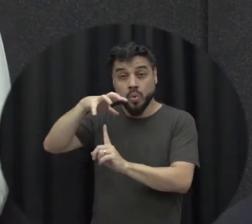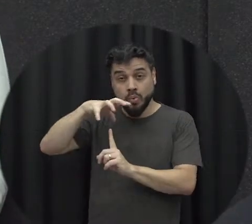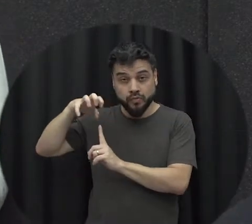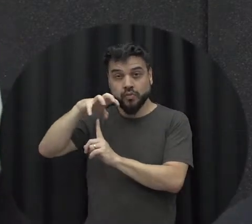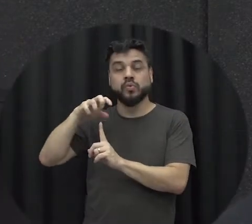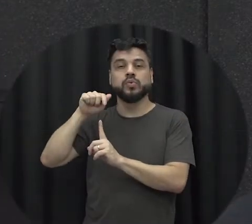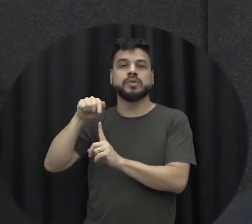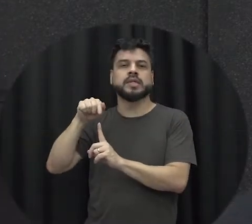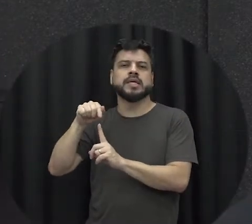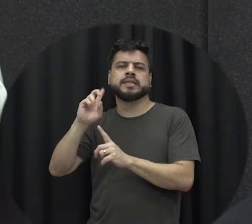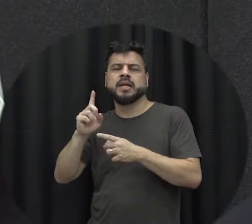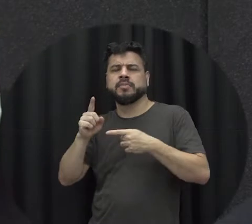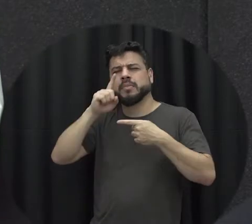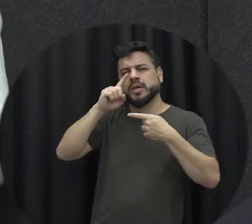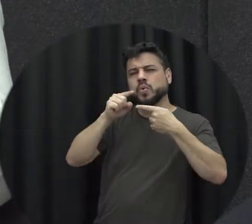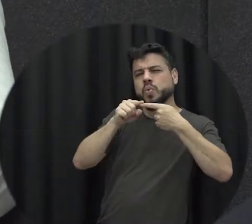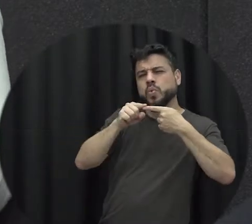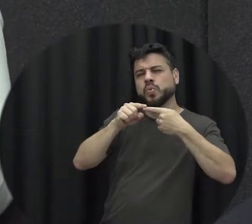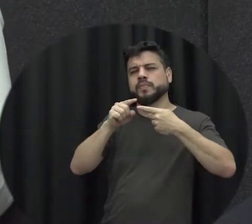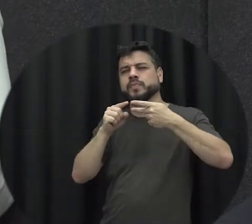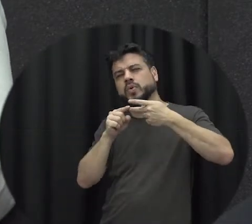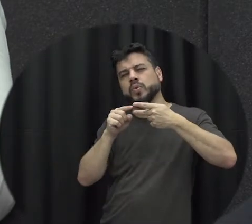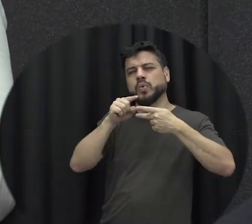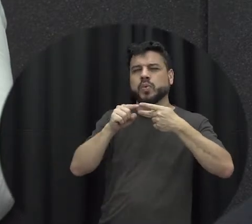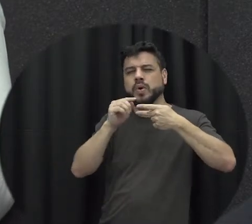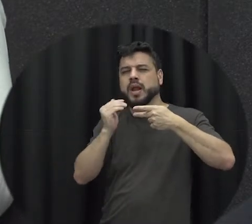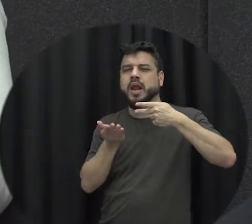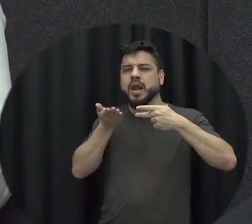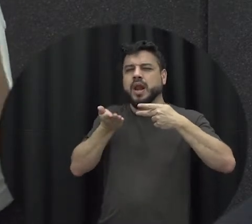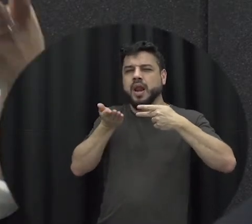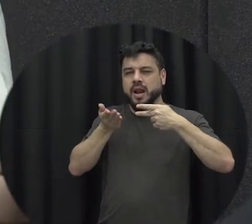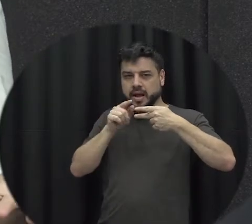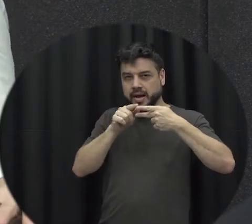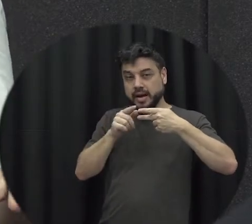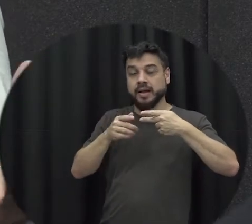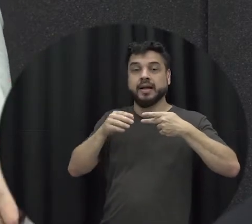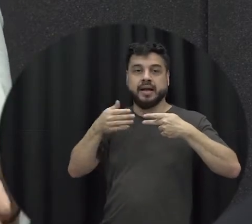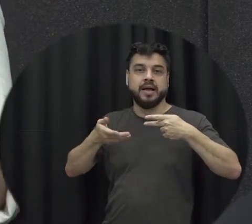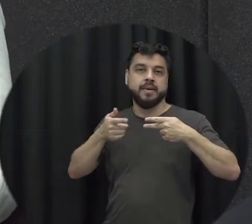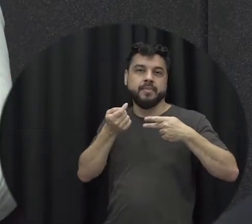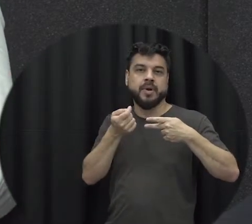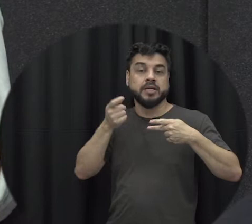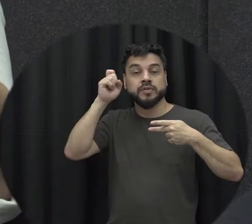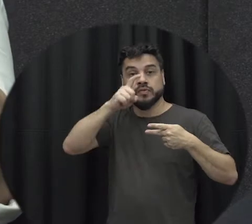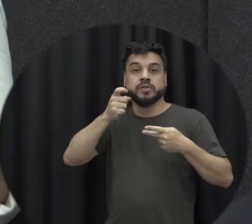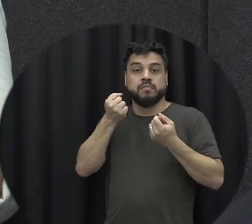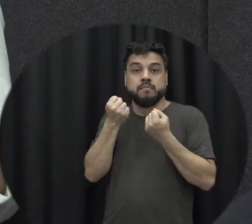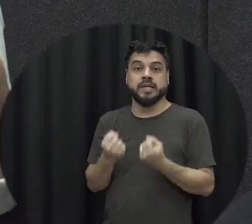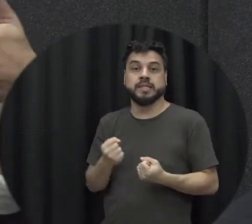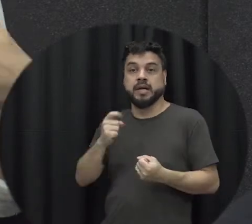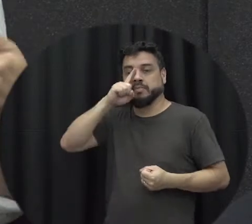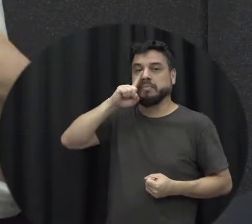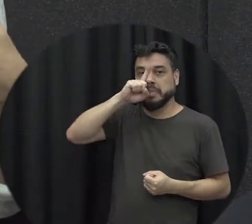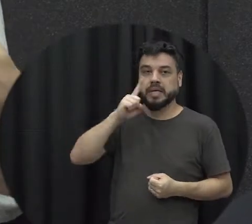eles estão sempre no risco 1 e 2, dificilmente a gente tem fungos assim tão impactantes. Então, realmente